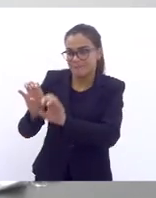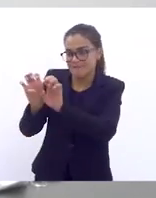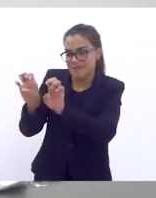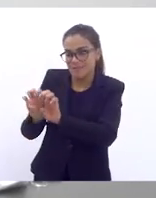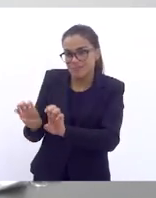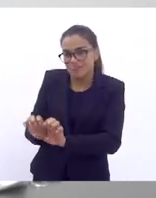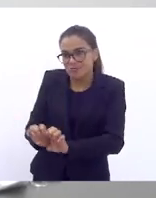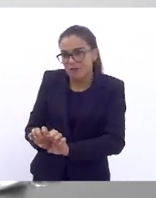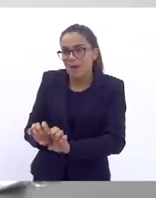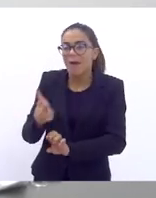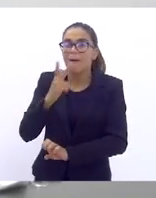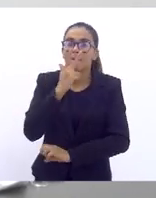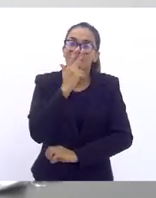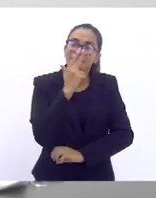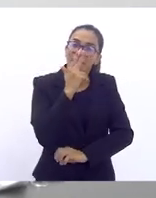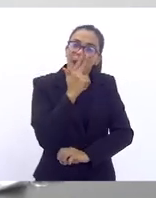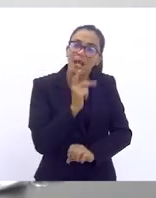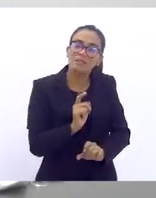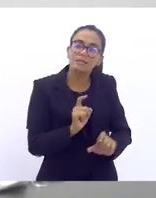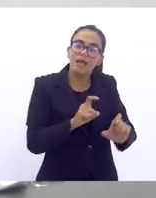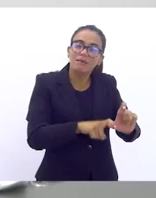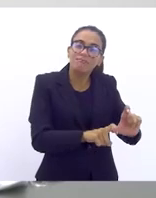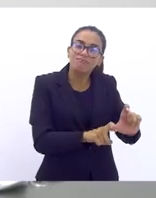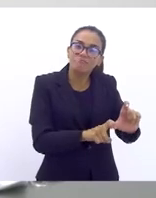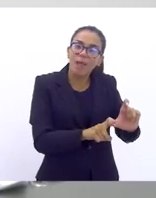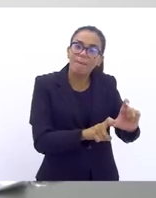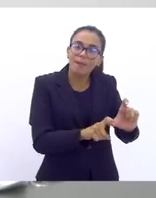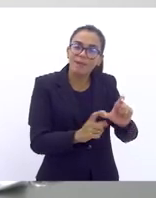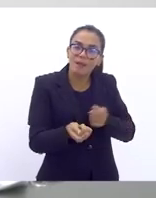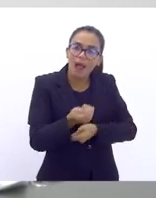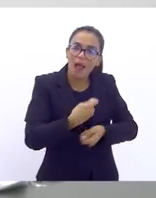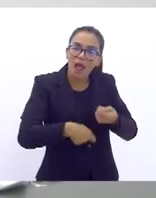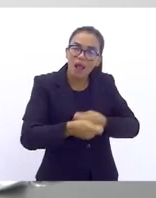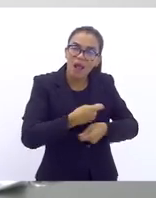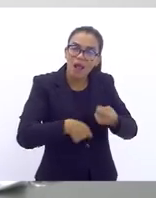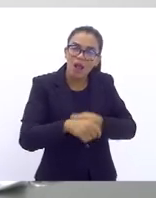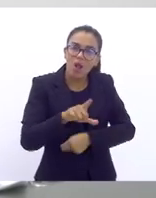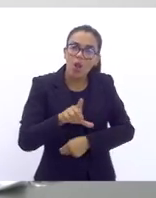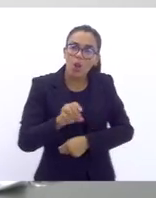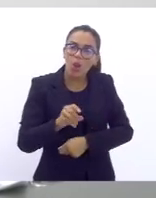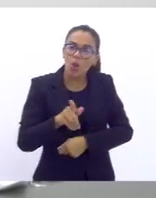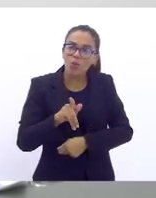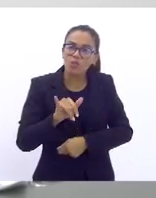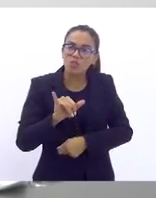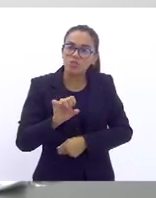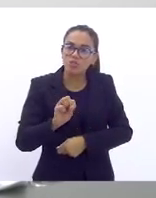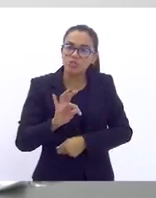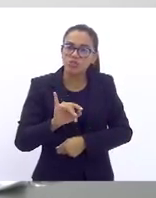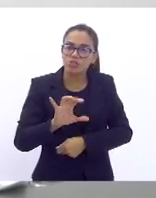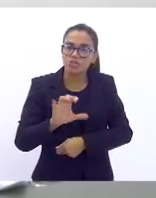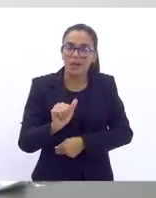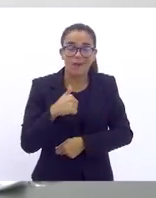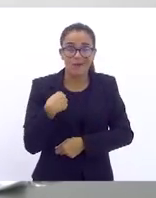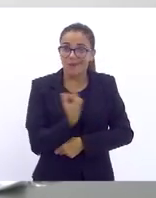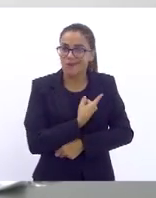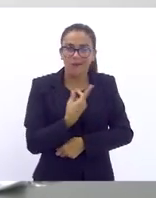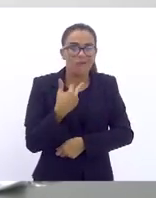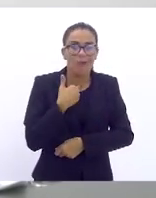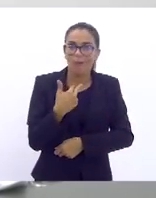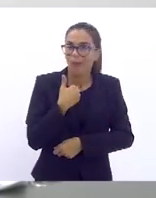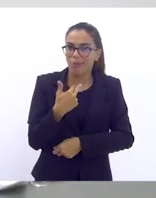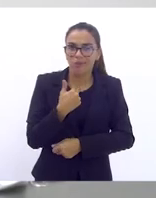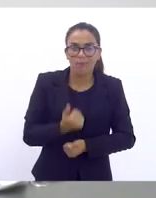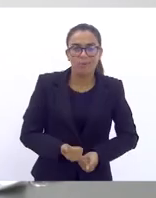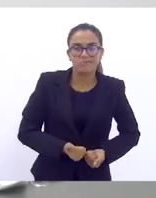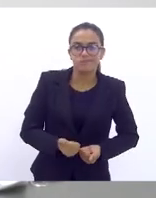me parece que tá subordinada a logística e nós não podemos abrir mão